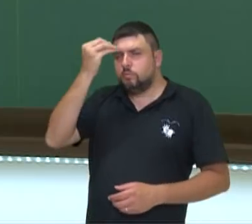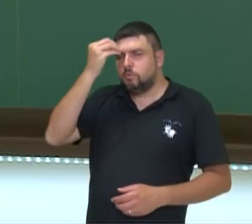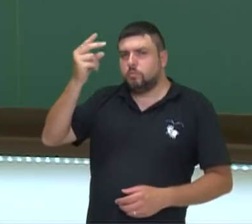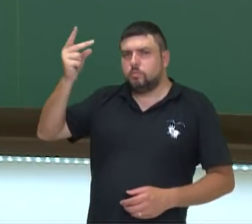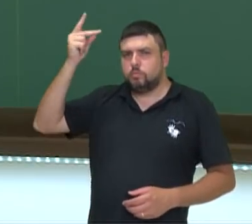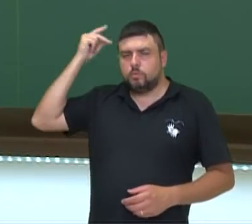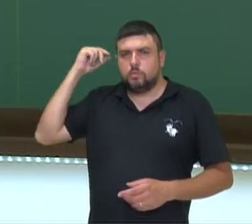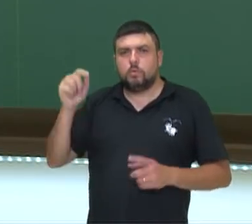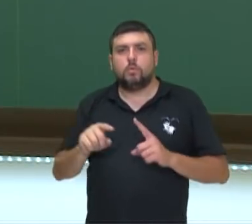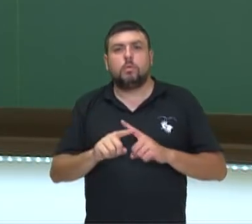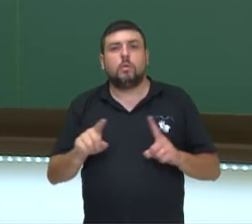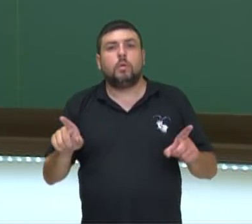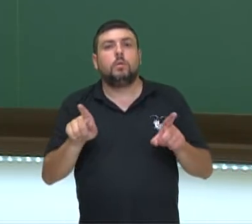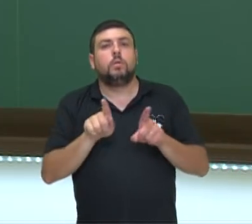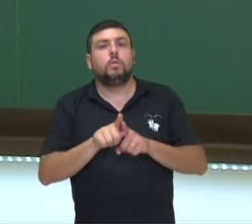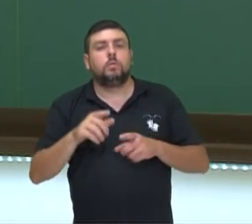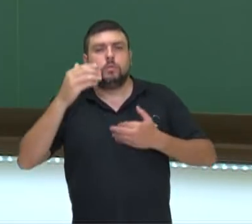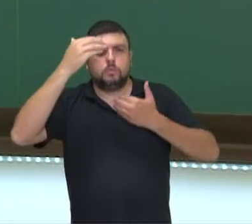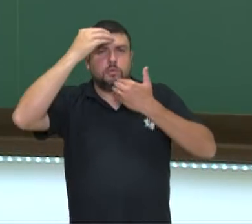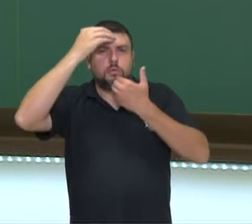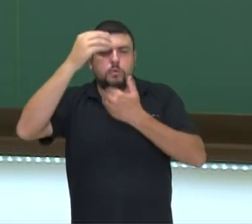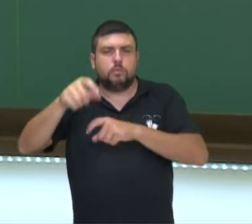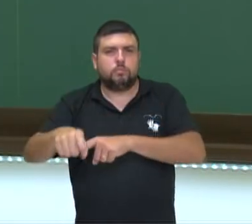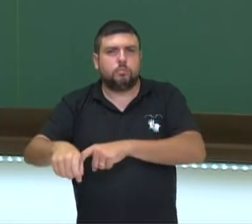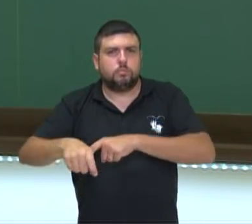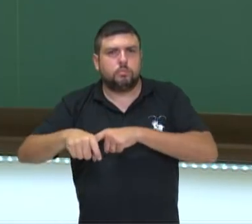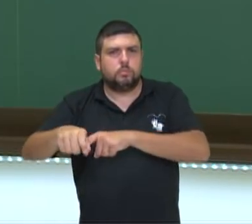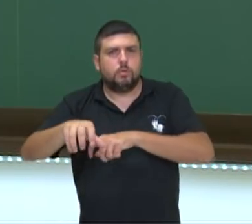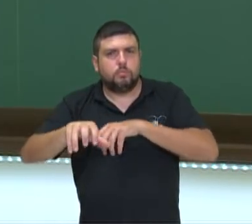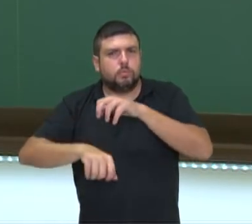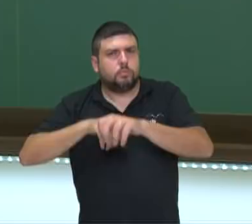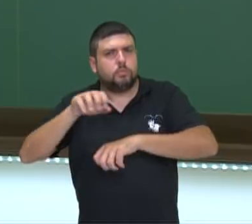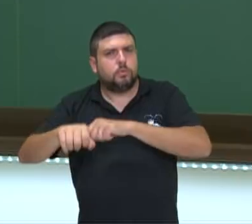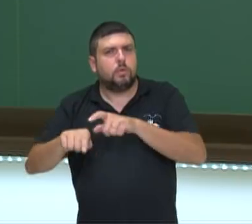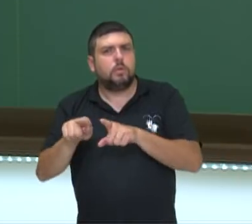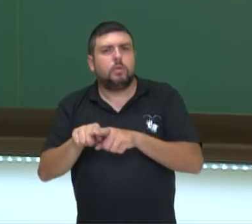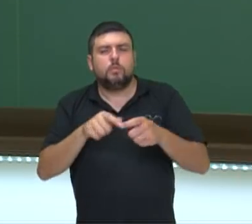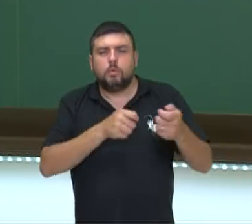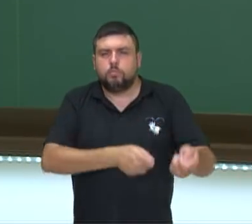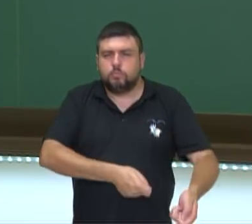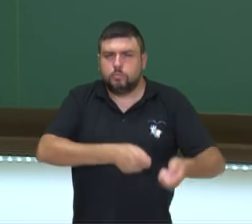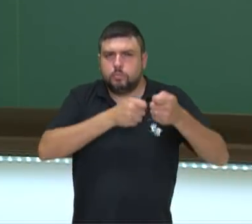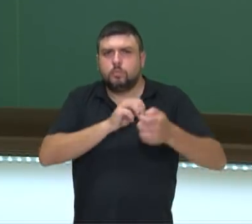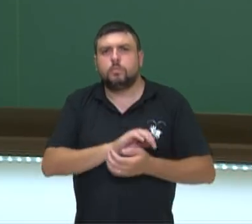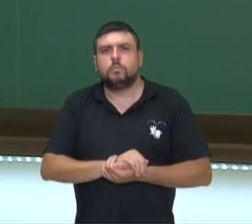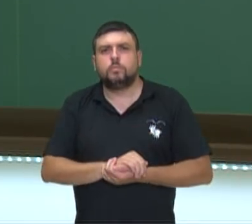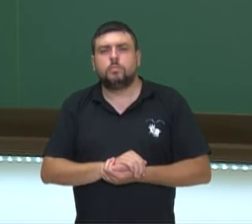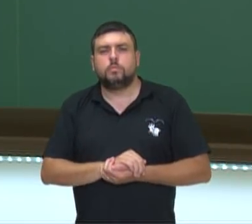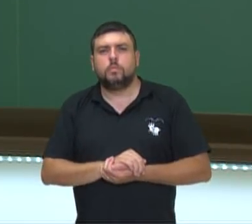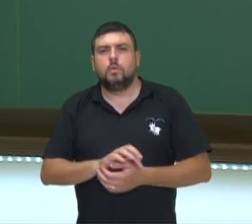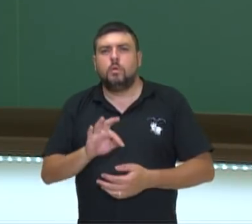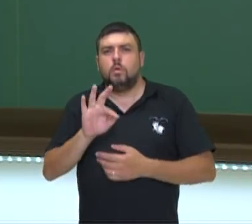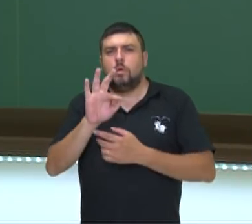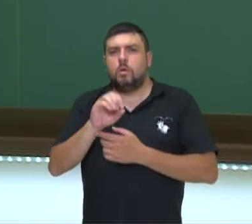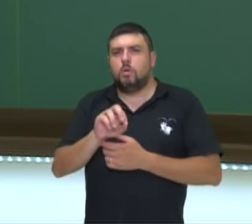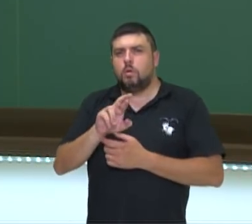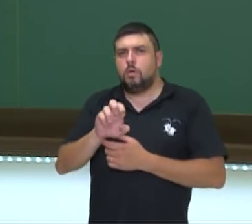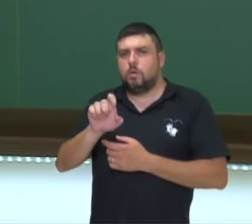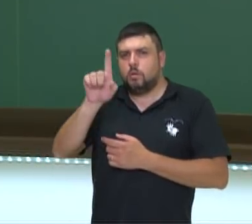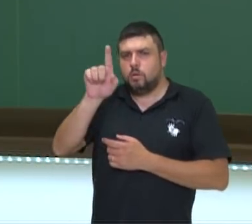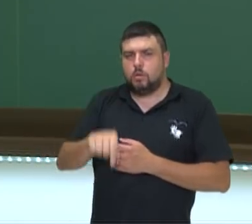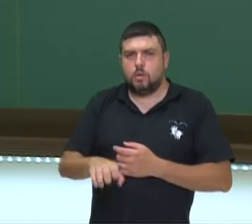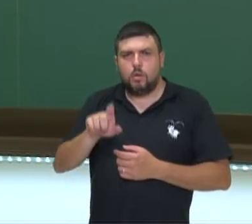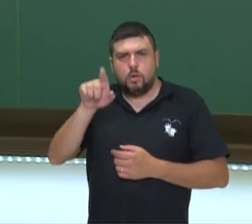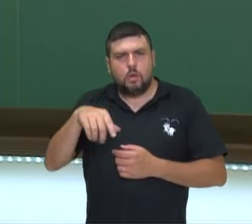agradecimento pelas colheitas e pela pesca. Então tem uma múltipla função. É um ritual fúnebre, o toré, dos mortos,